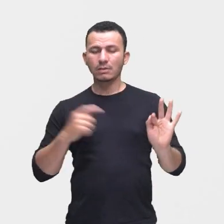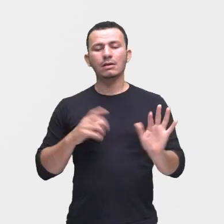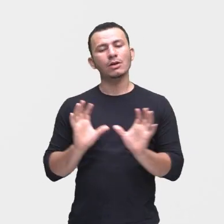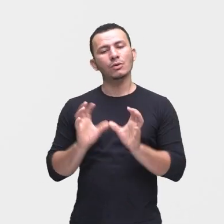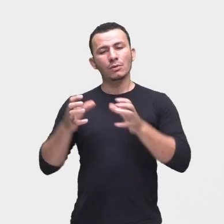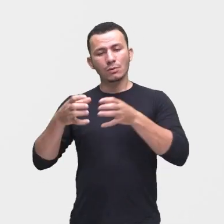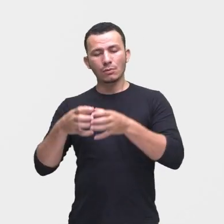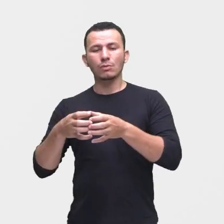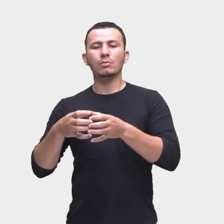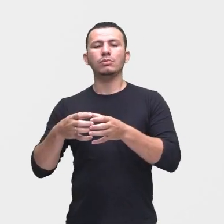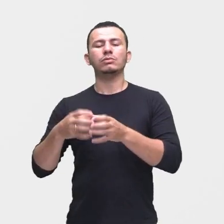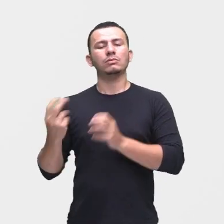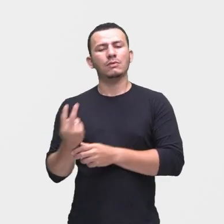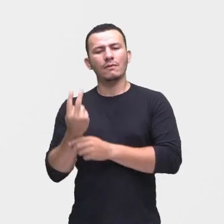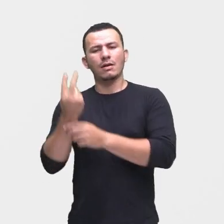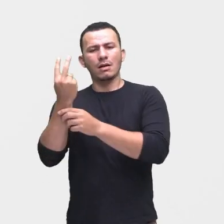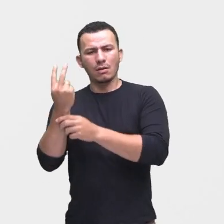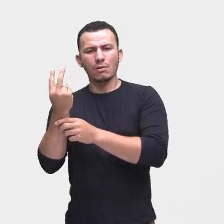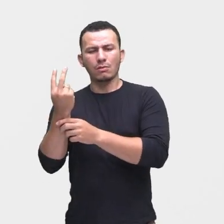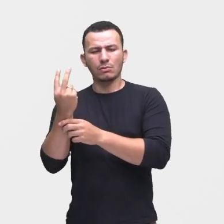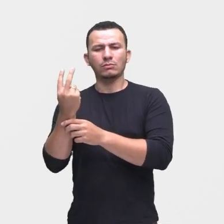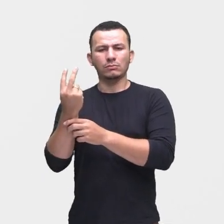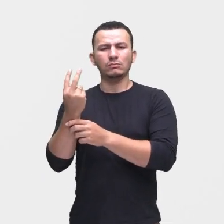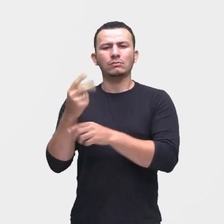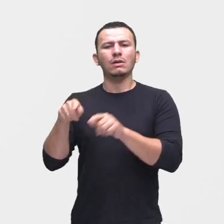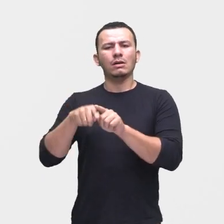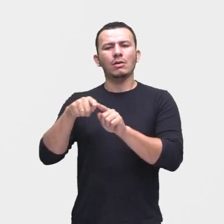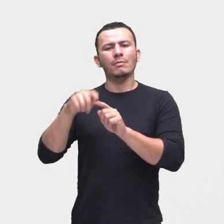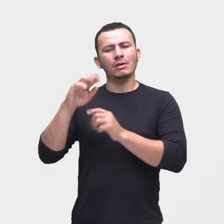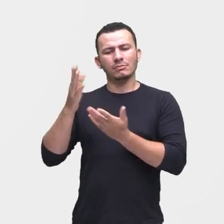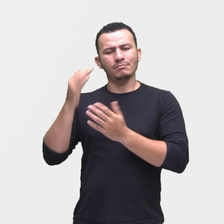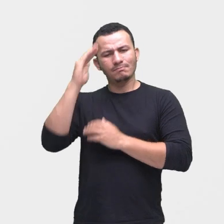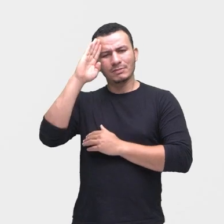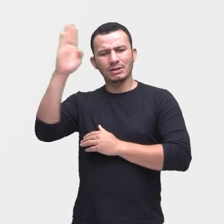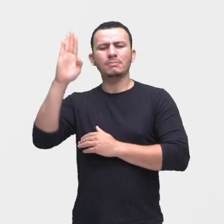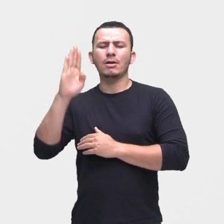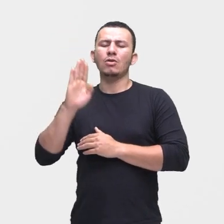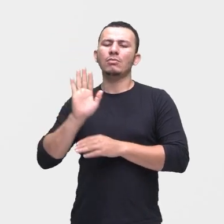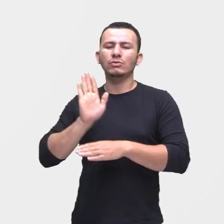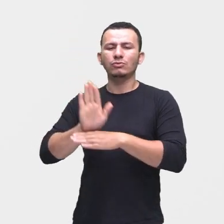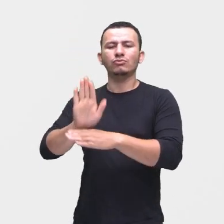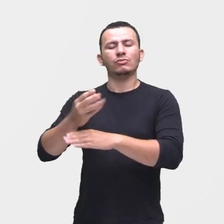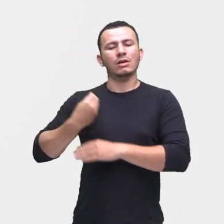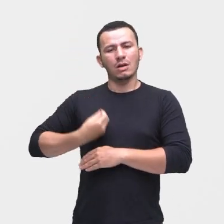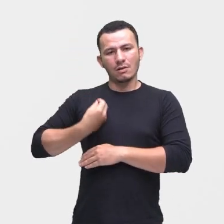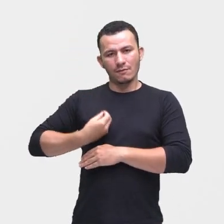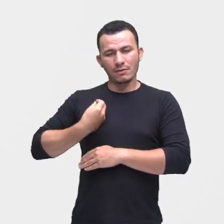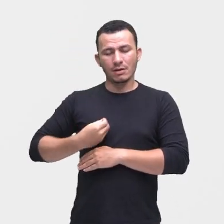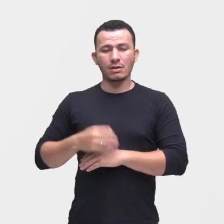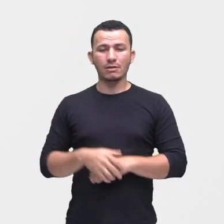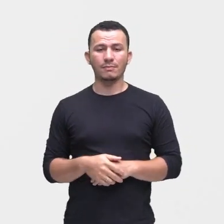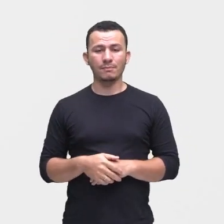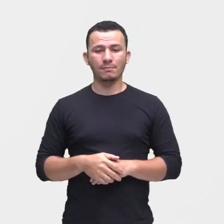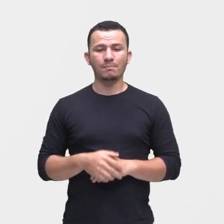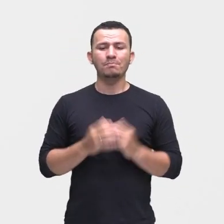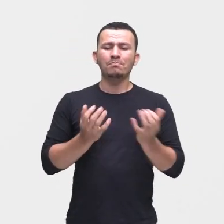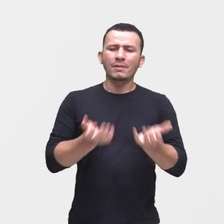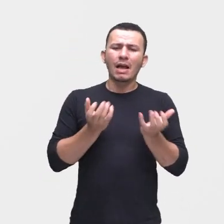de valores e princípios que usamos para responder a 3 grandes questões da vida. Quero, devo,